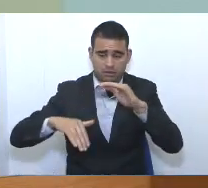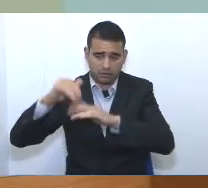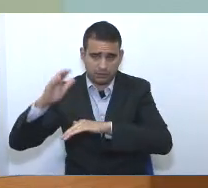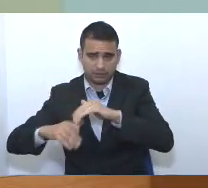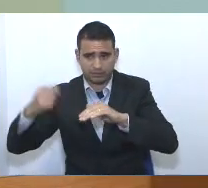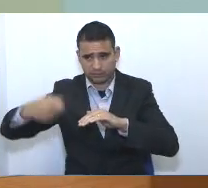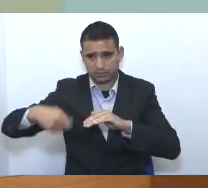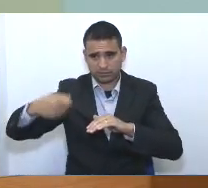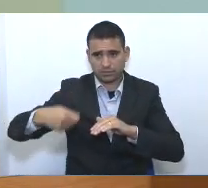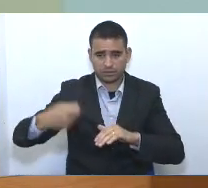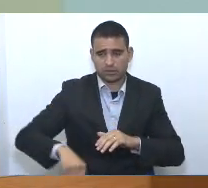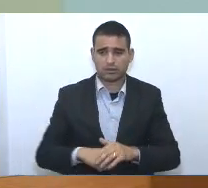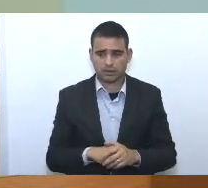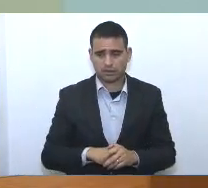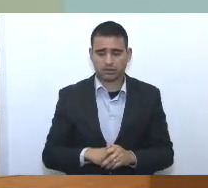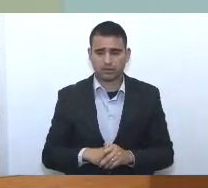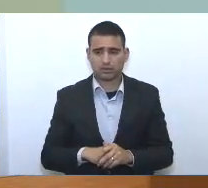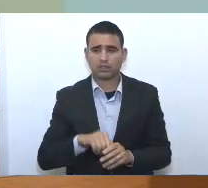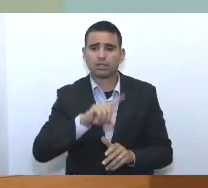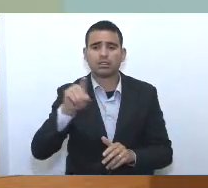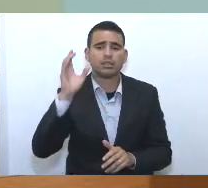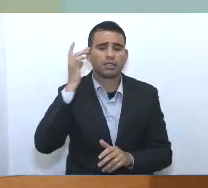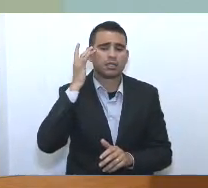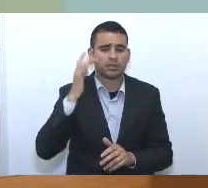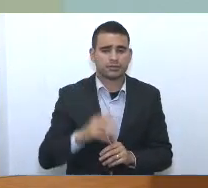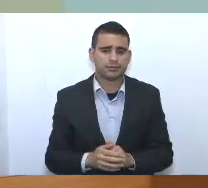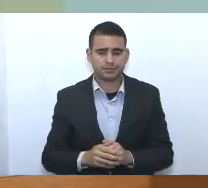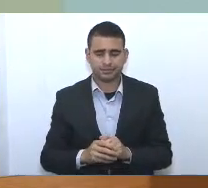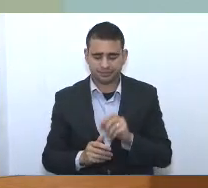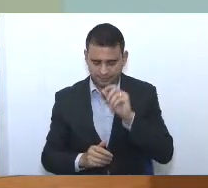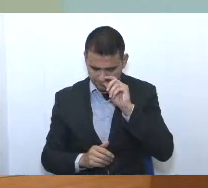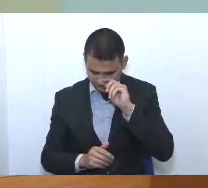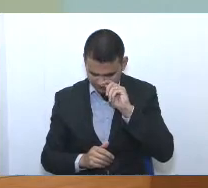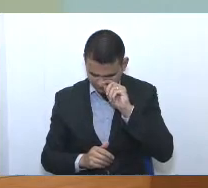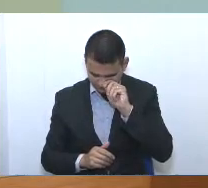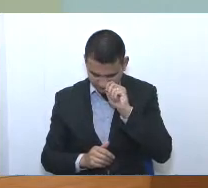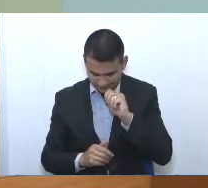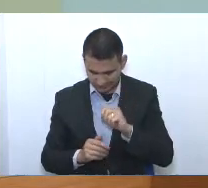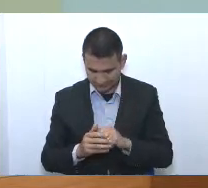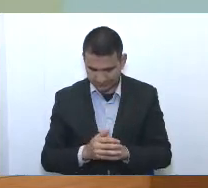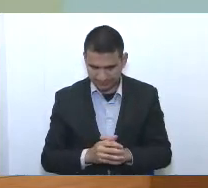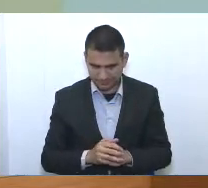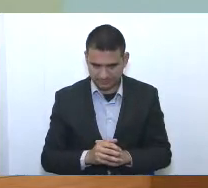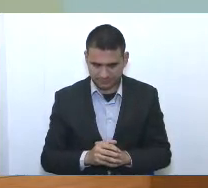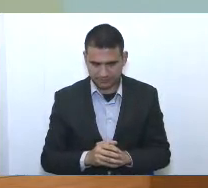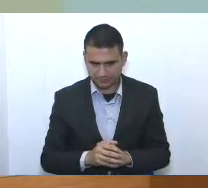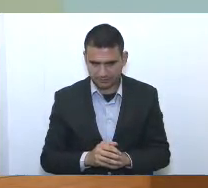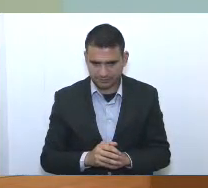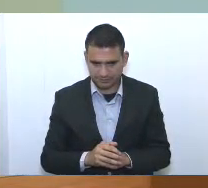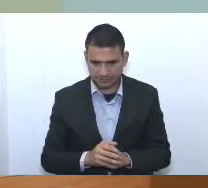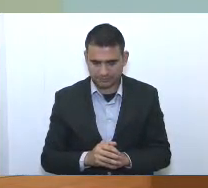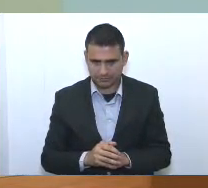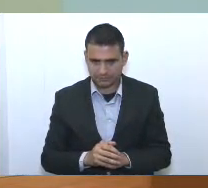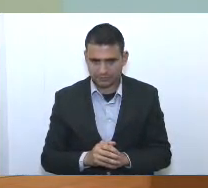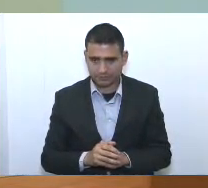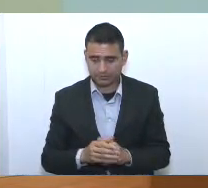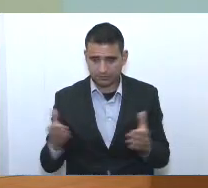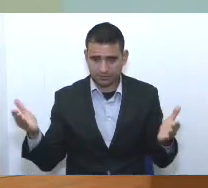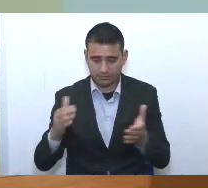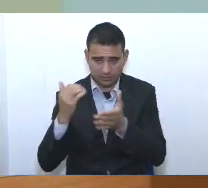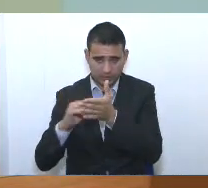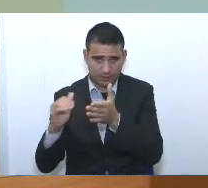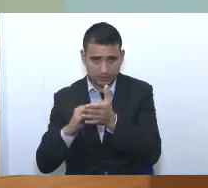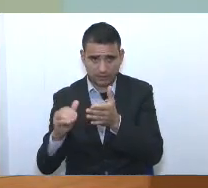cargos técnicos para a Secretaria de Assuntos Jurídicos. E hoje, a Secretaria, além de cuidar das questões jurídicas